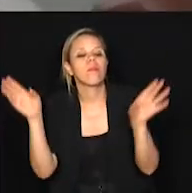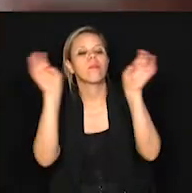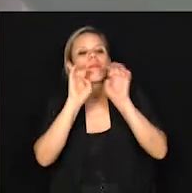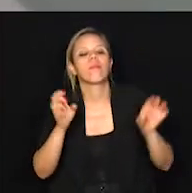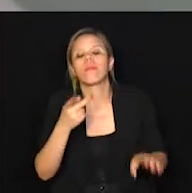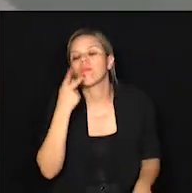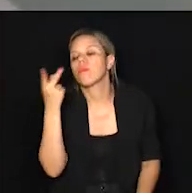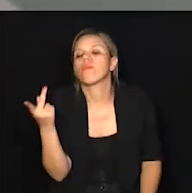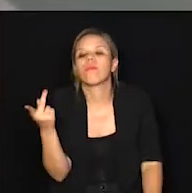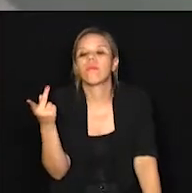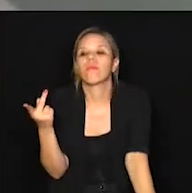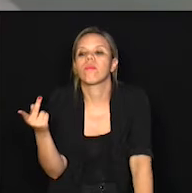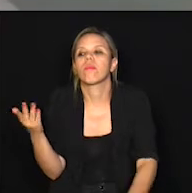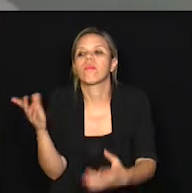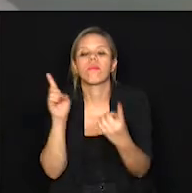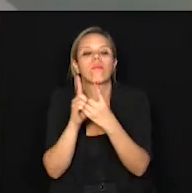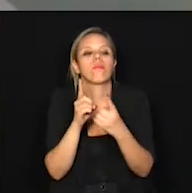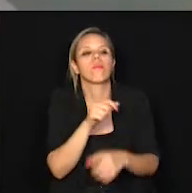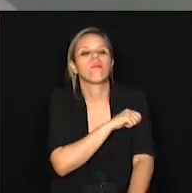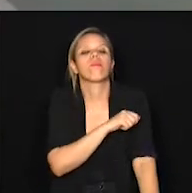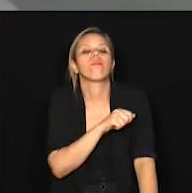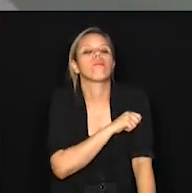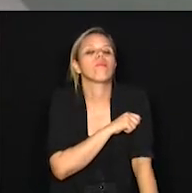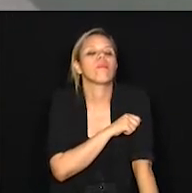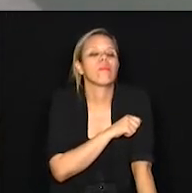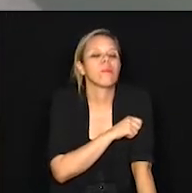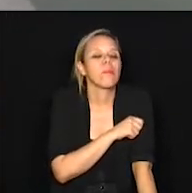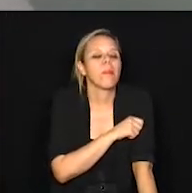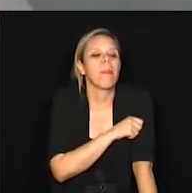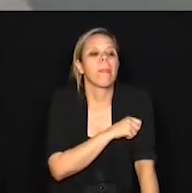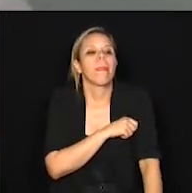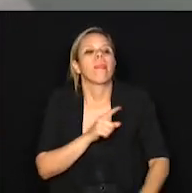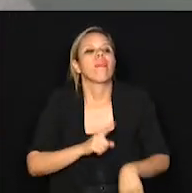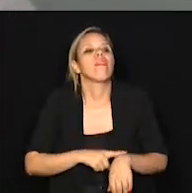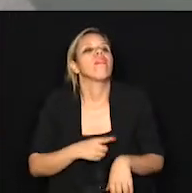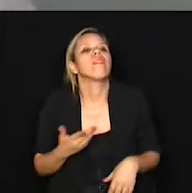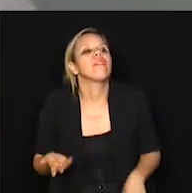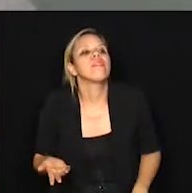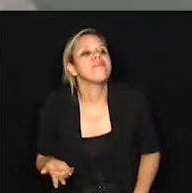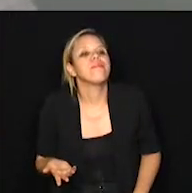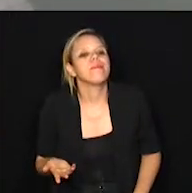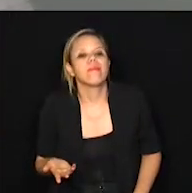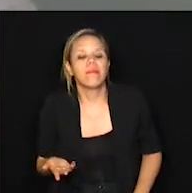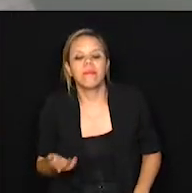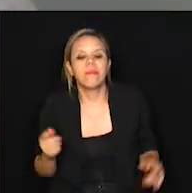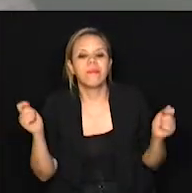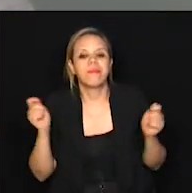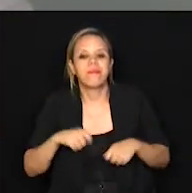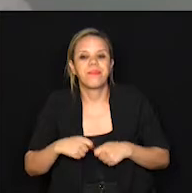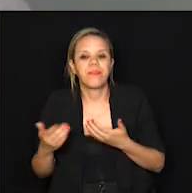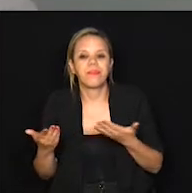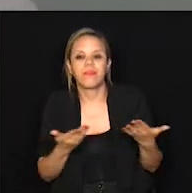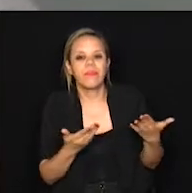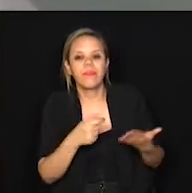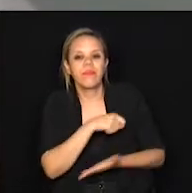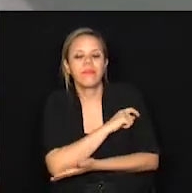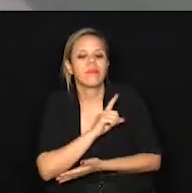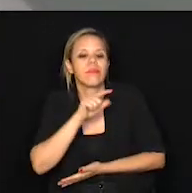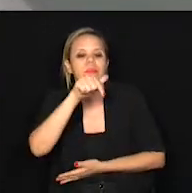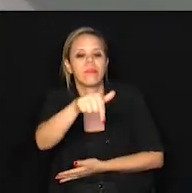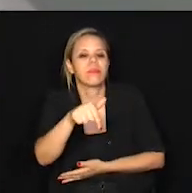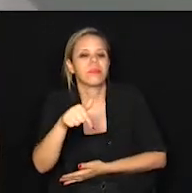número do 0800 do conselho. Vale lembrar também que um outro canal para denúncia é o Disque 100. Então, todas